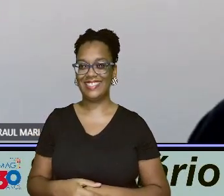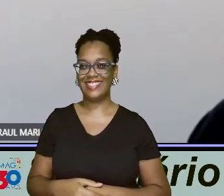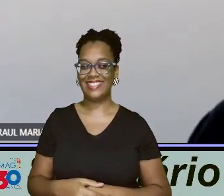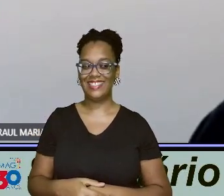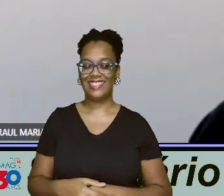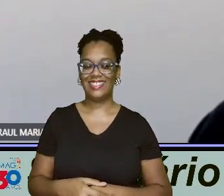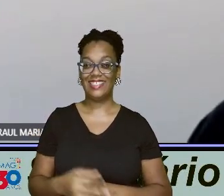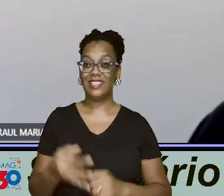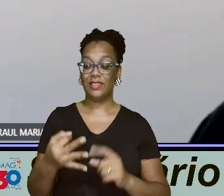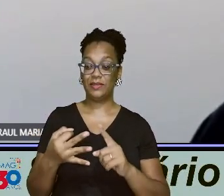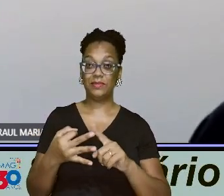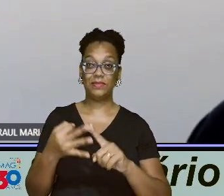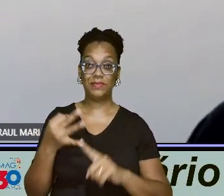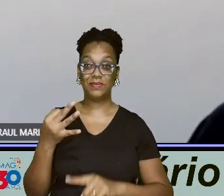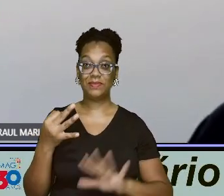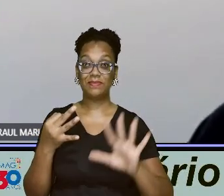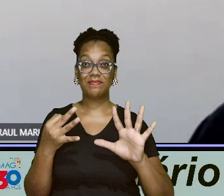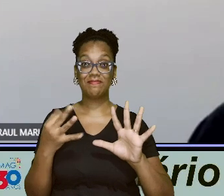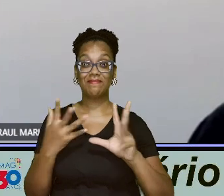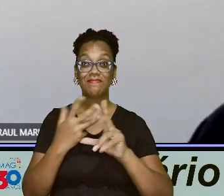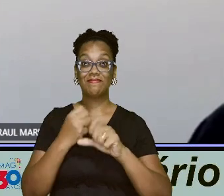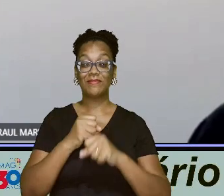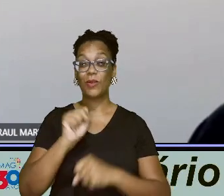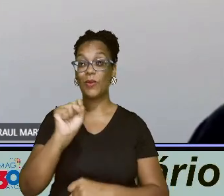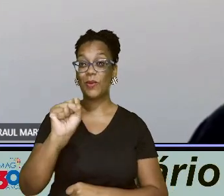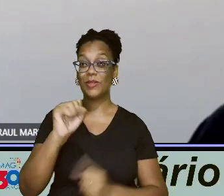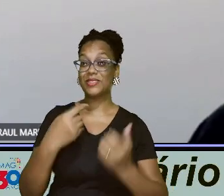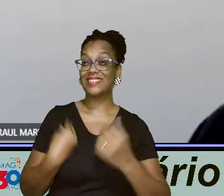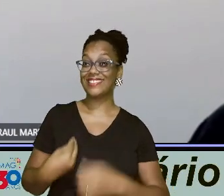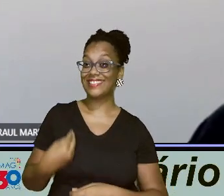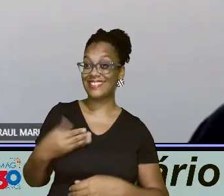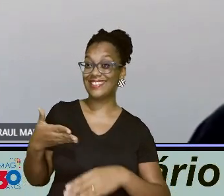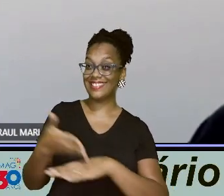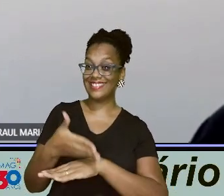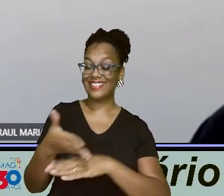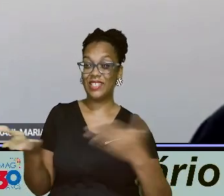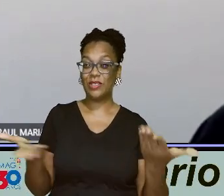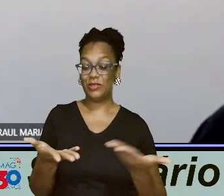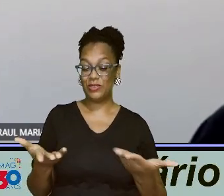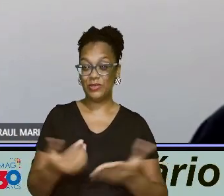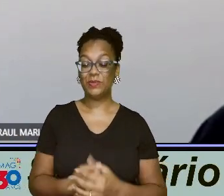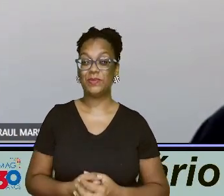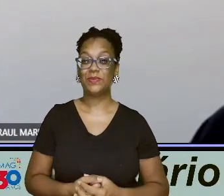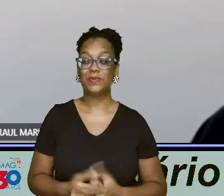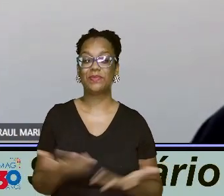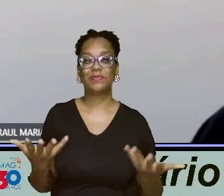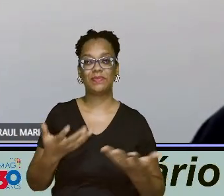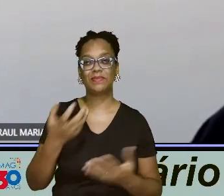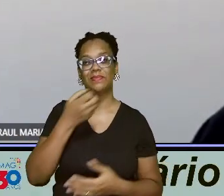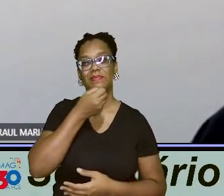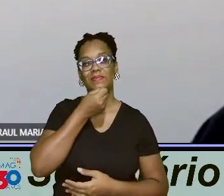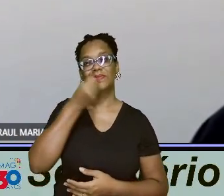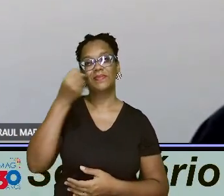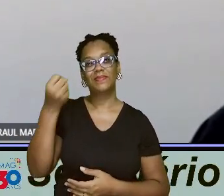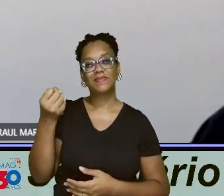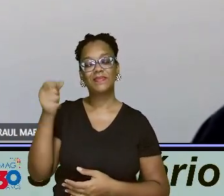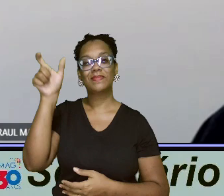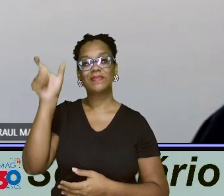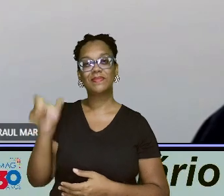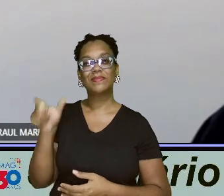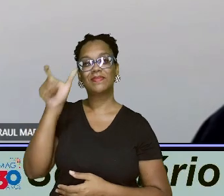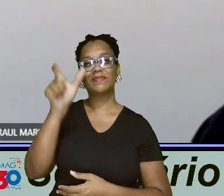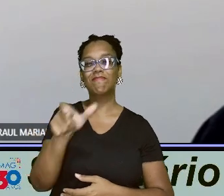Apresentados os nossos participantes de hoje, eu vou, então, passar a palavra para o nosso grupo de juízes